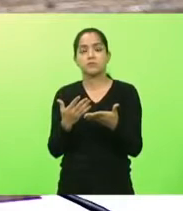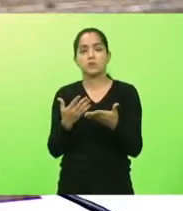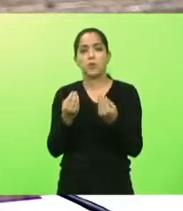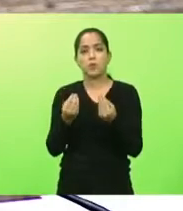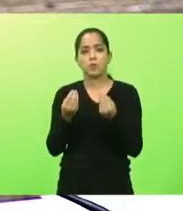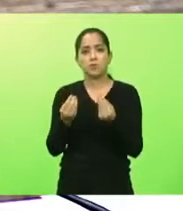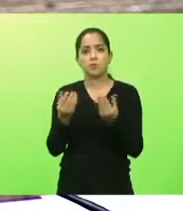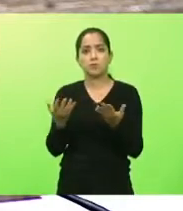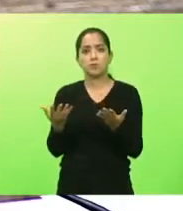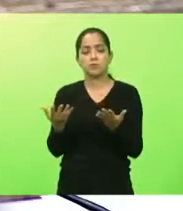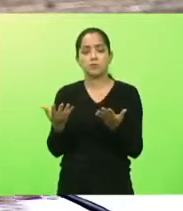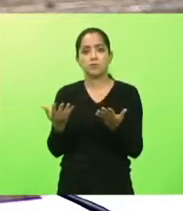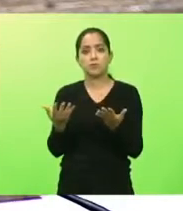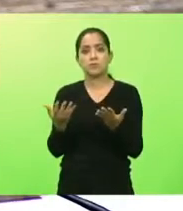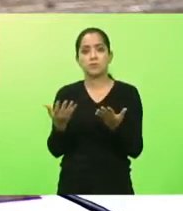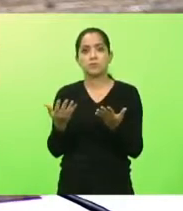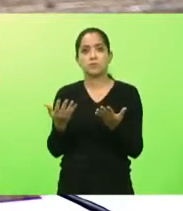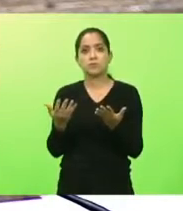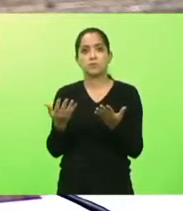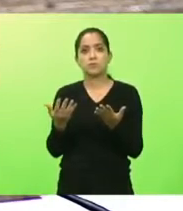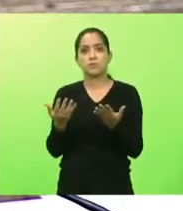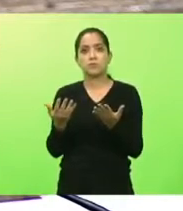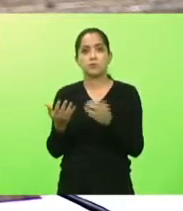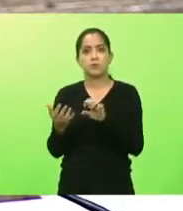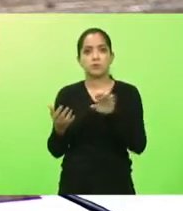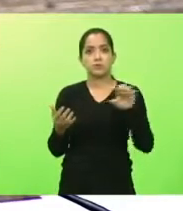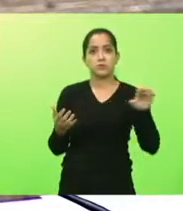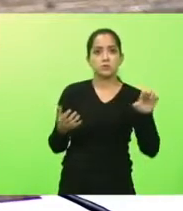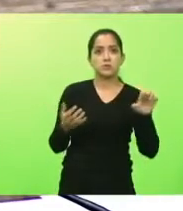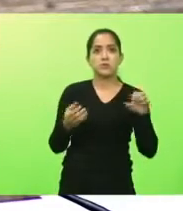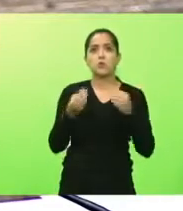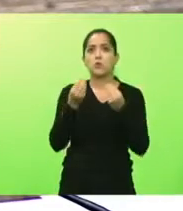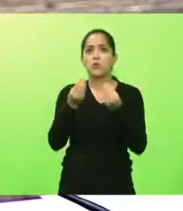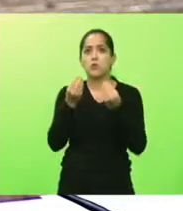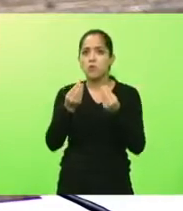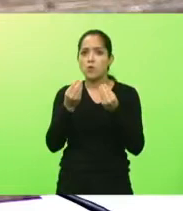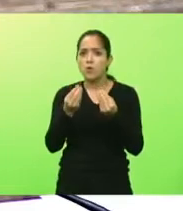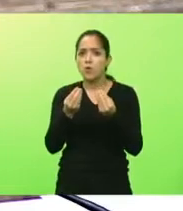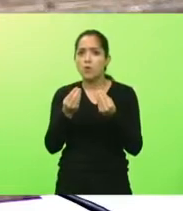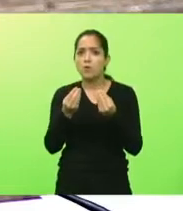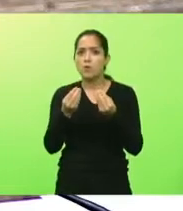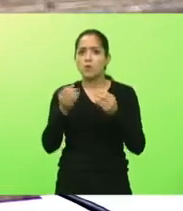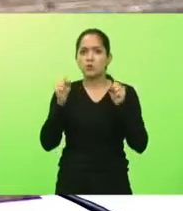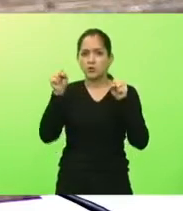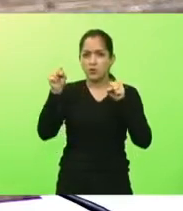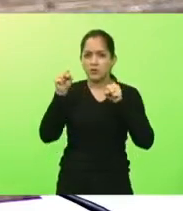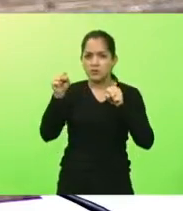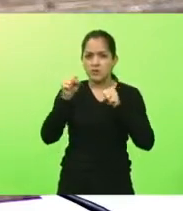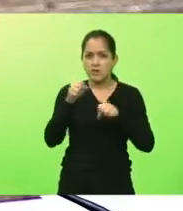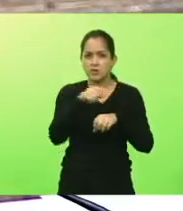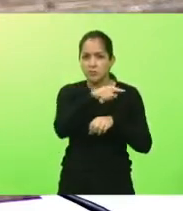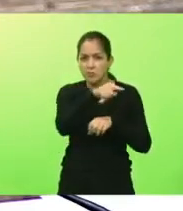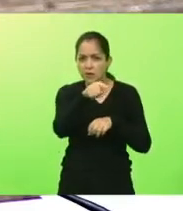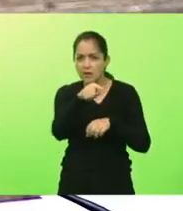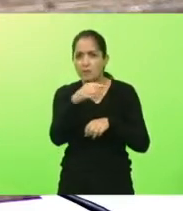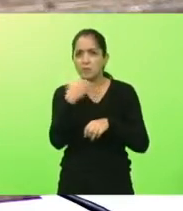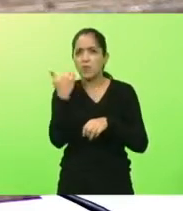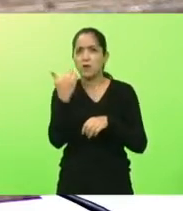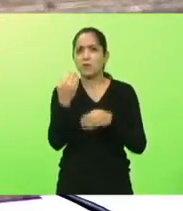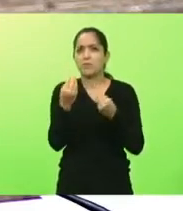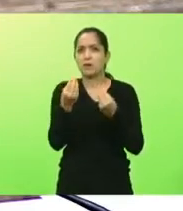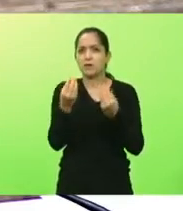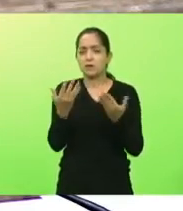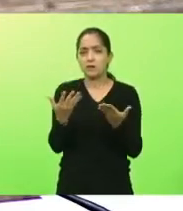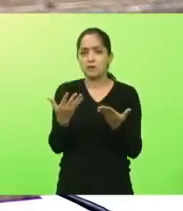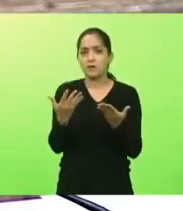vírus. Esquerdistas dos infernos, como é que estão torcendo para alguém morrer, meu Deus do céu? Isso aqui é